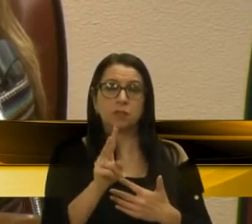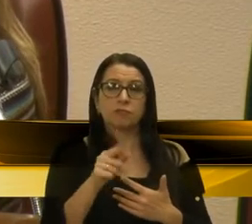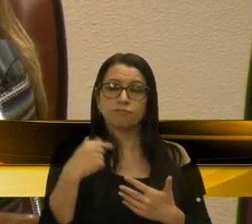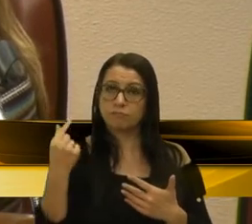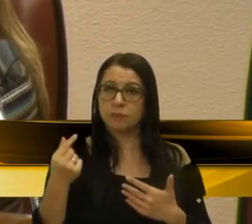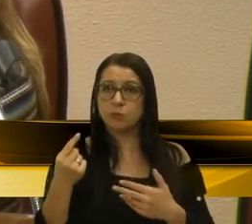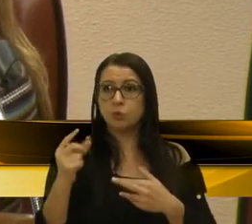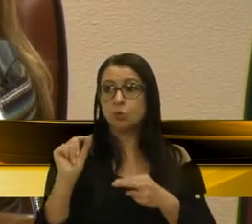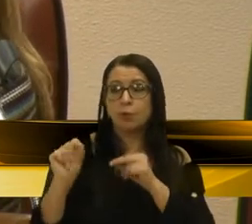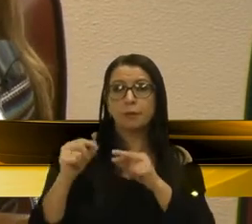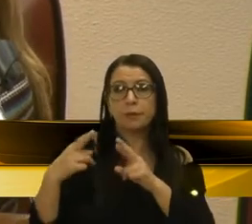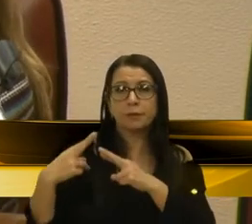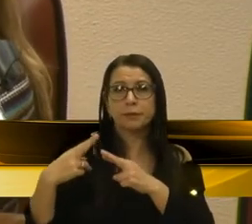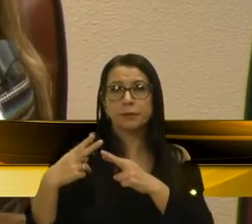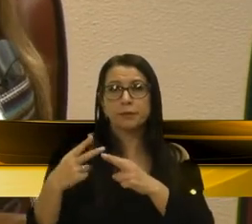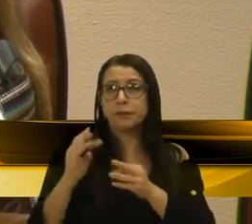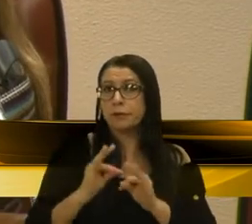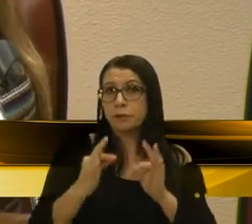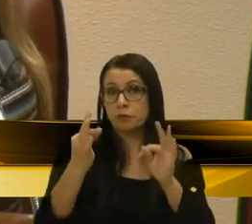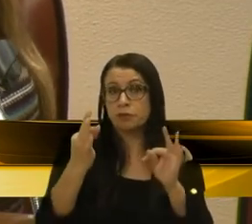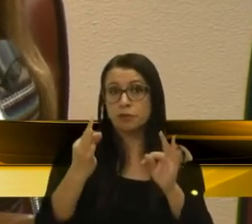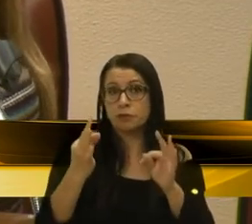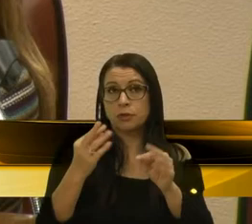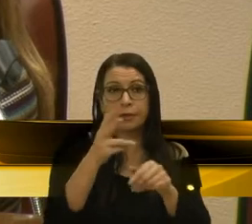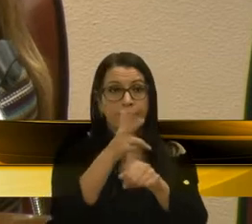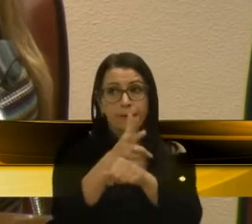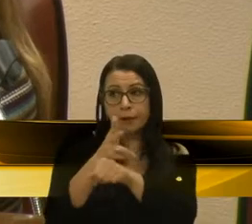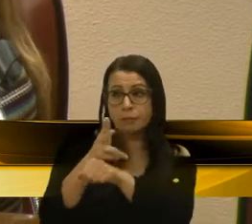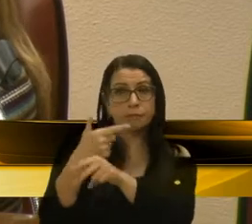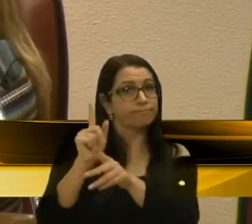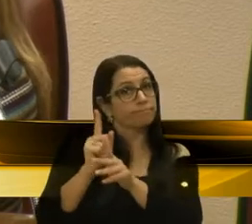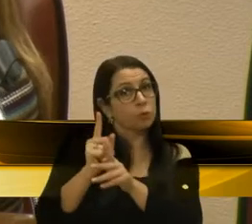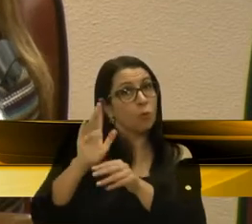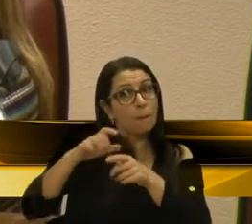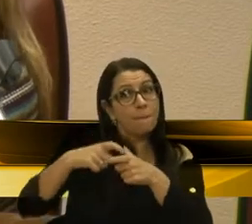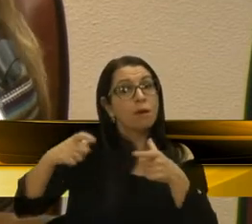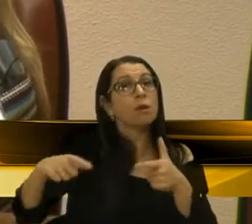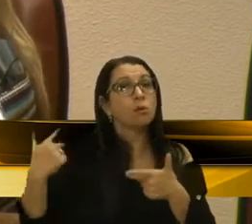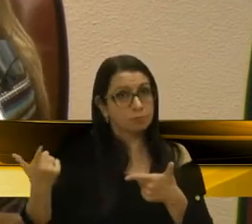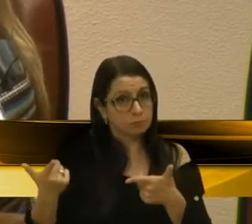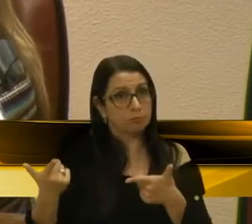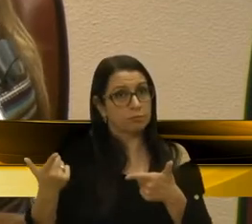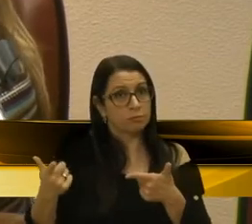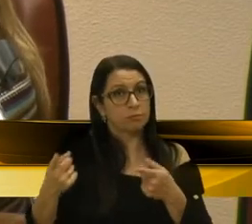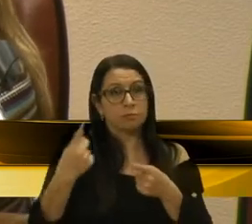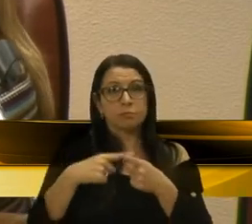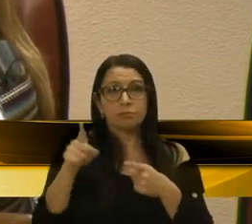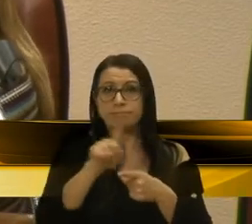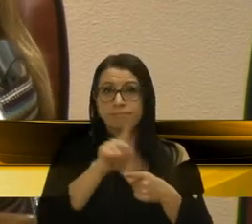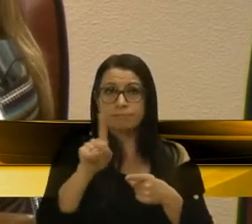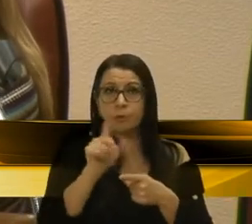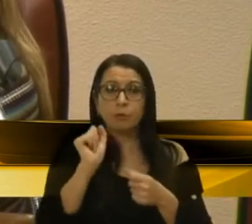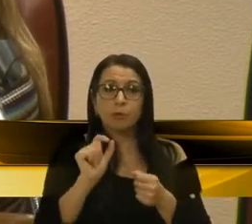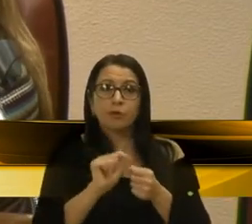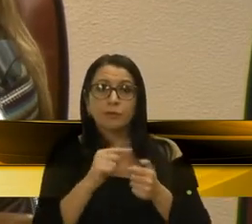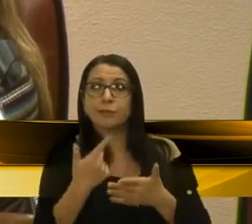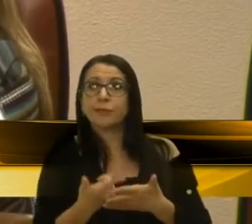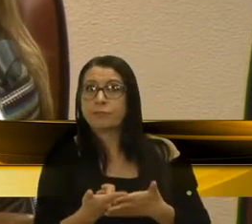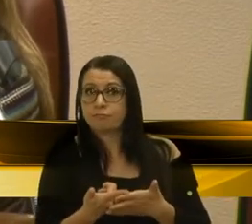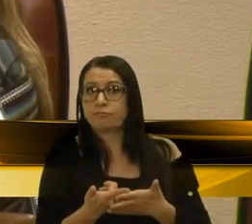visto em relação somente à tecnologia de câmeras ou um aspecto maior? Né? Porque a gente não pode fazer